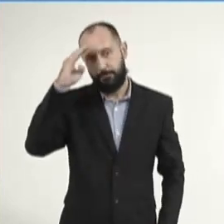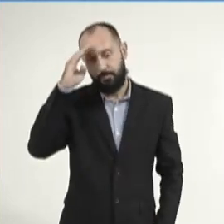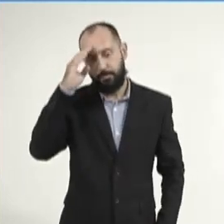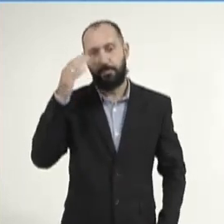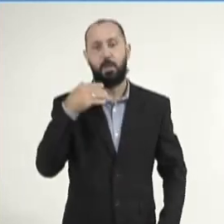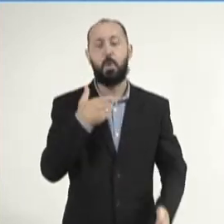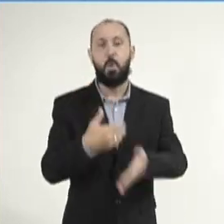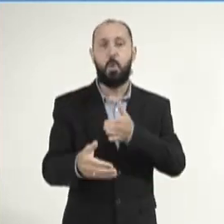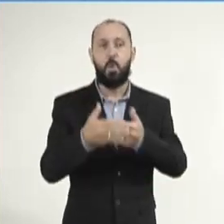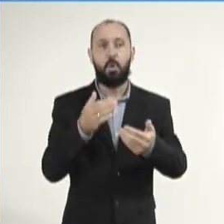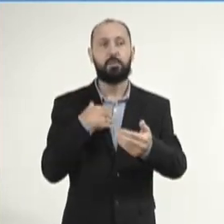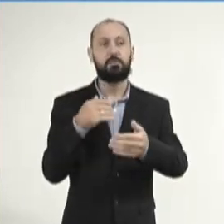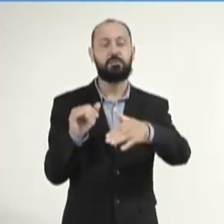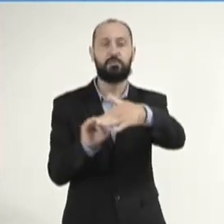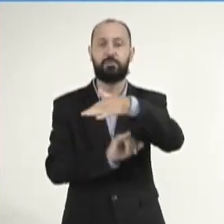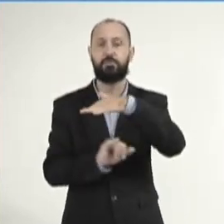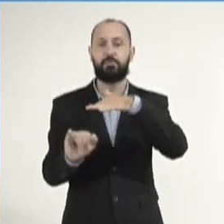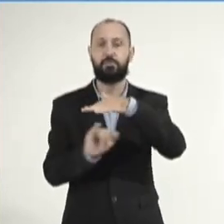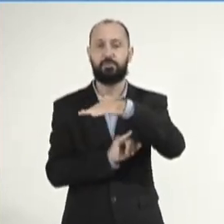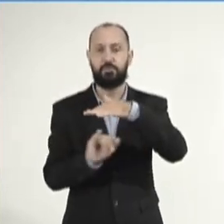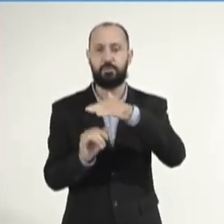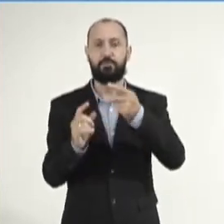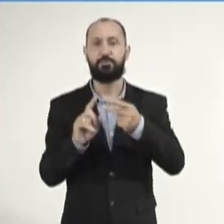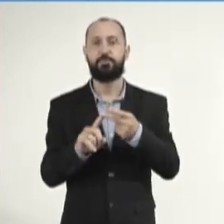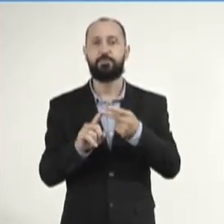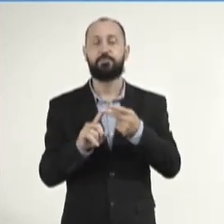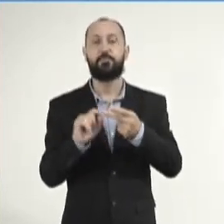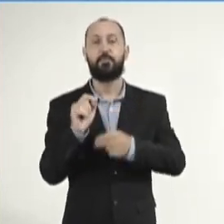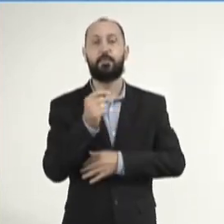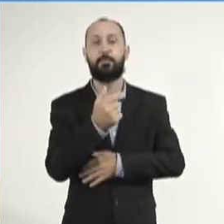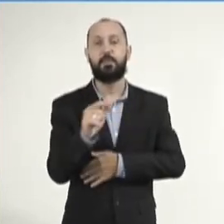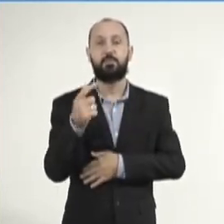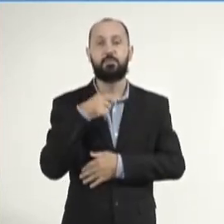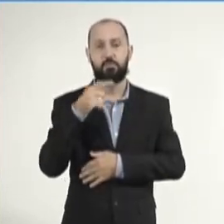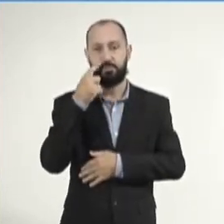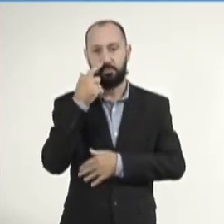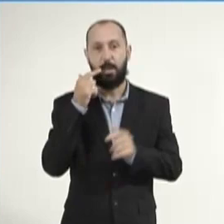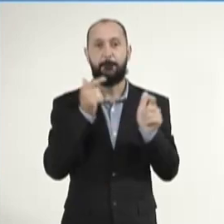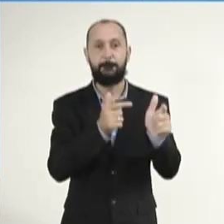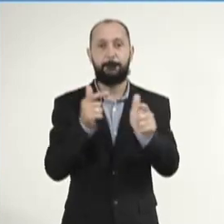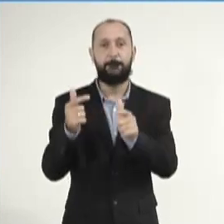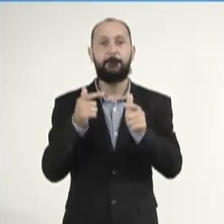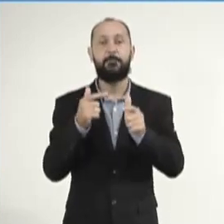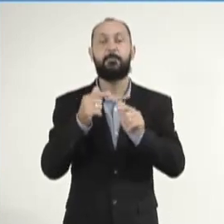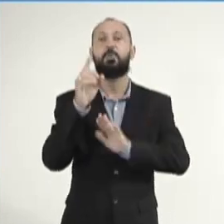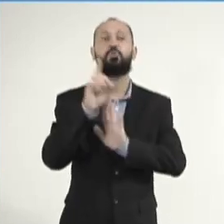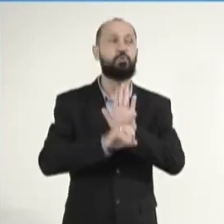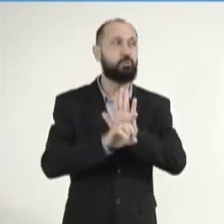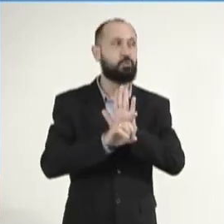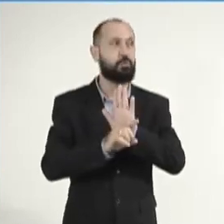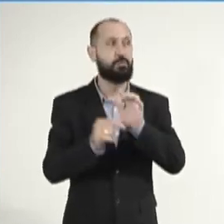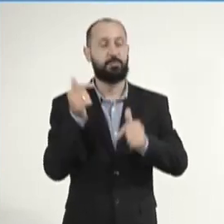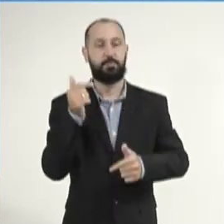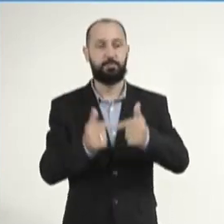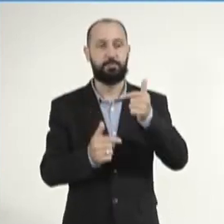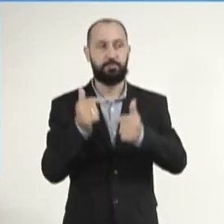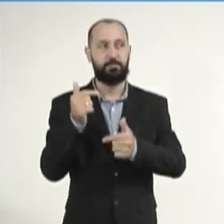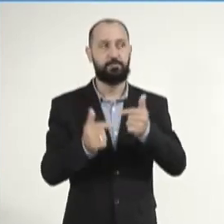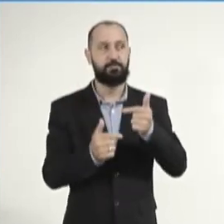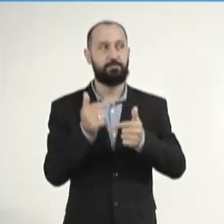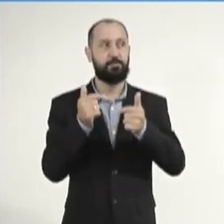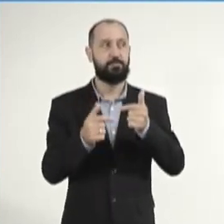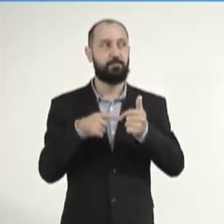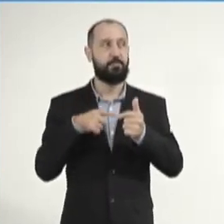por golpe nas instituições democráticas, para ninguém mais ser perseguido, ter os seus direitos políticos